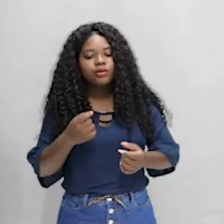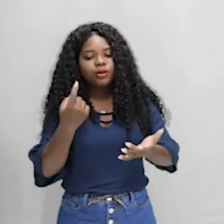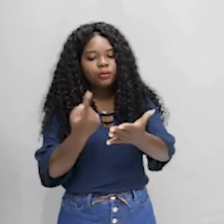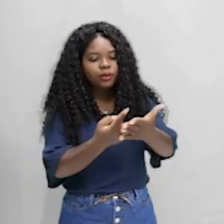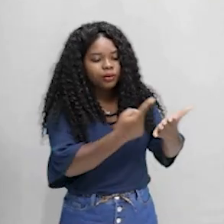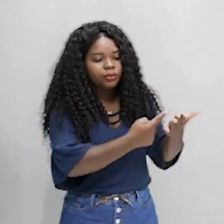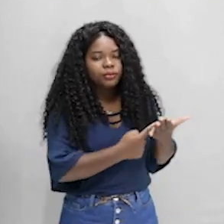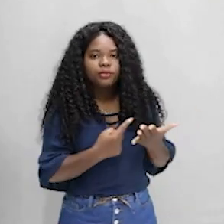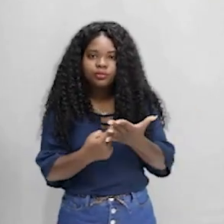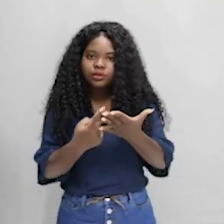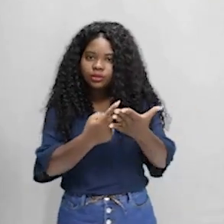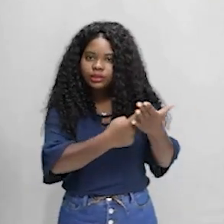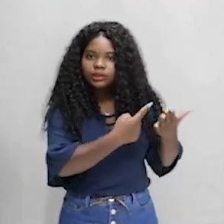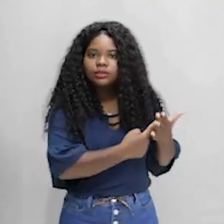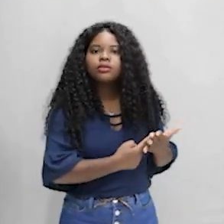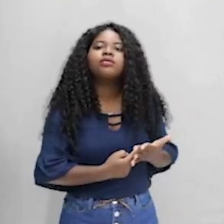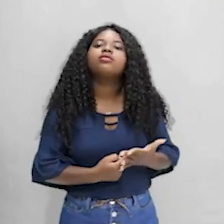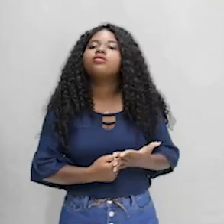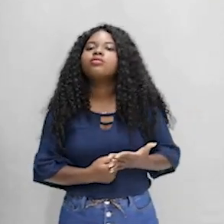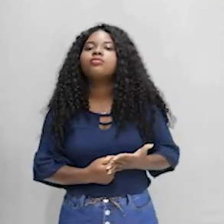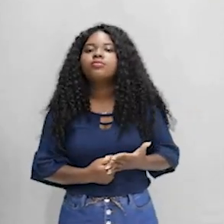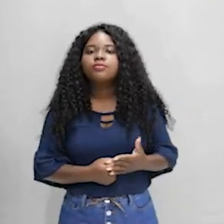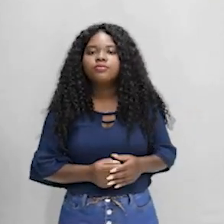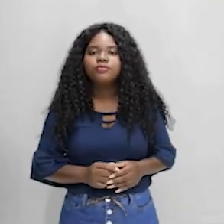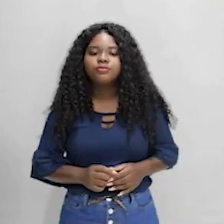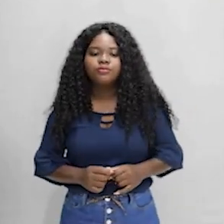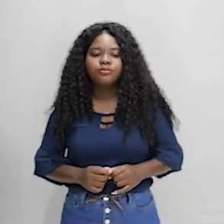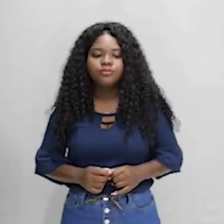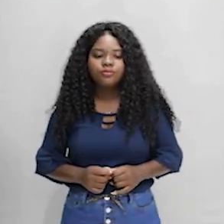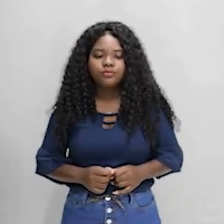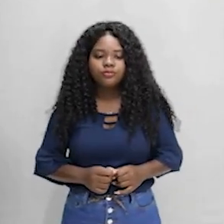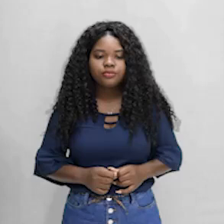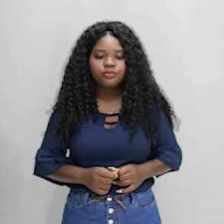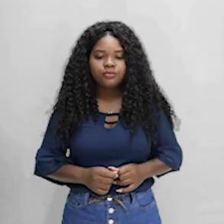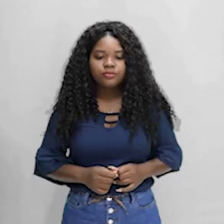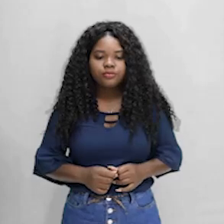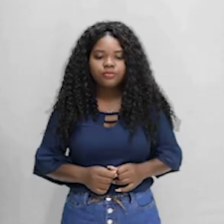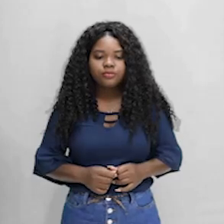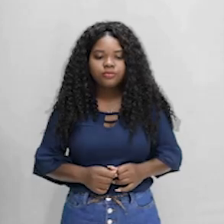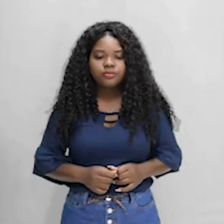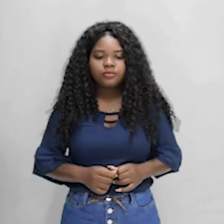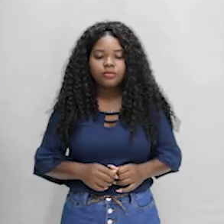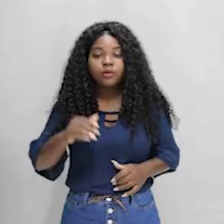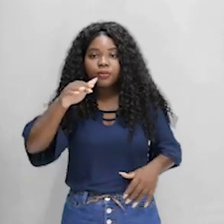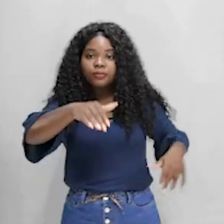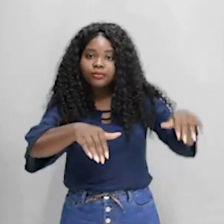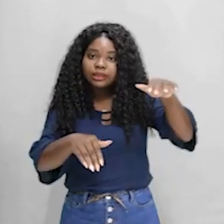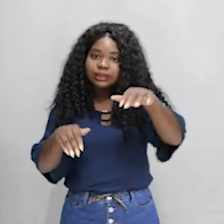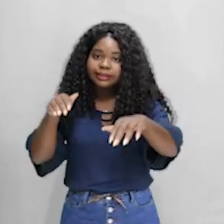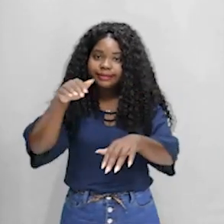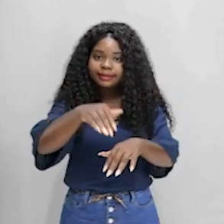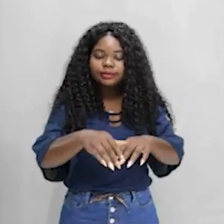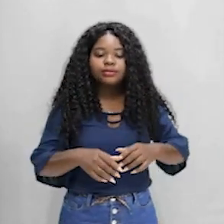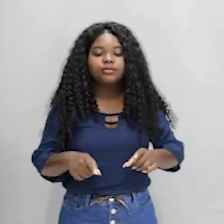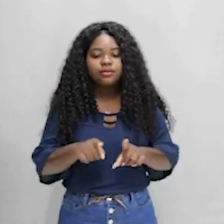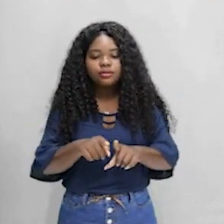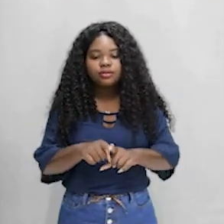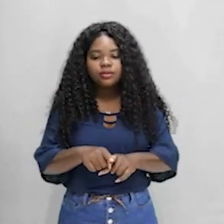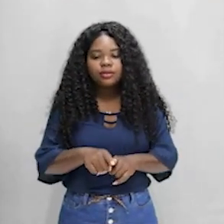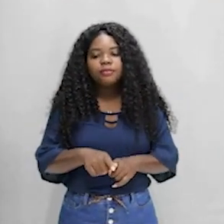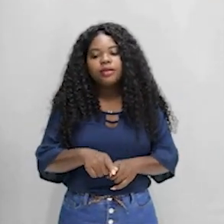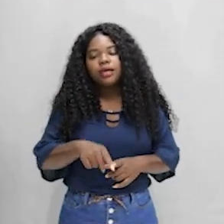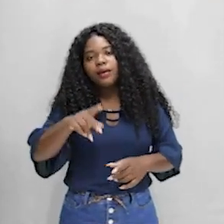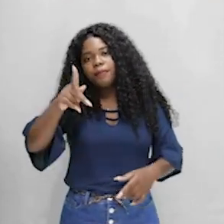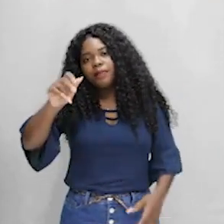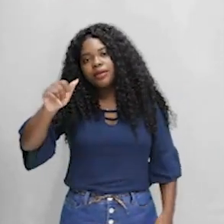combinação, questão de ritmo, espaço e tempo. O nado sincronizado, a patinação artística. Opa, professor,